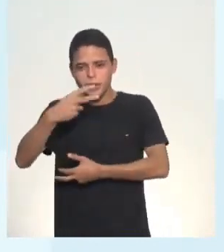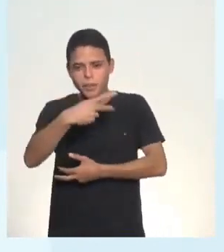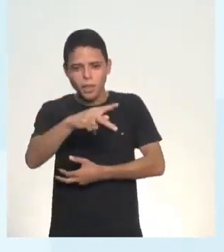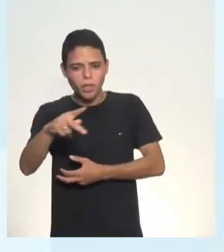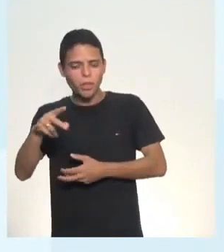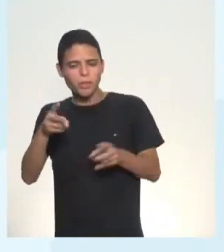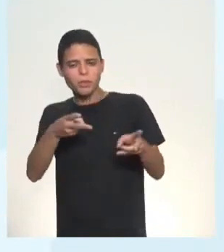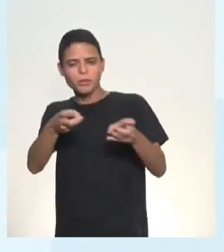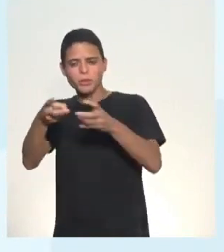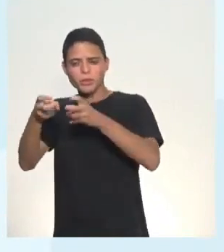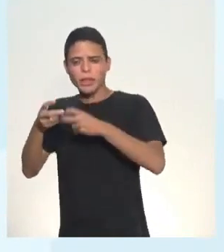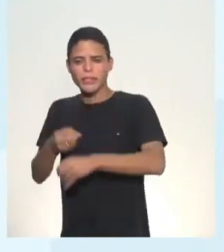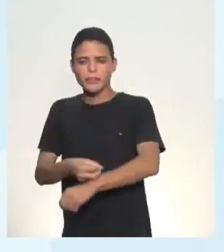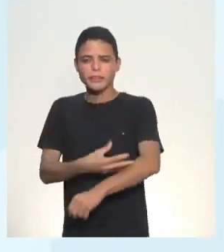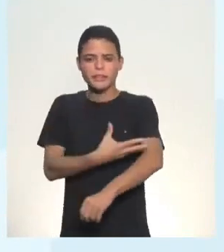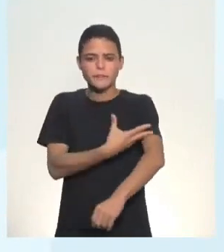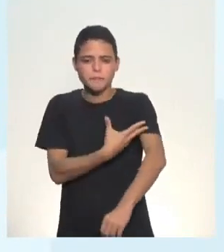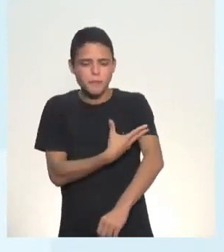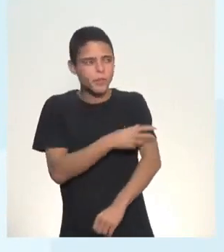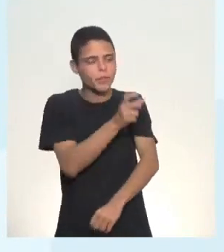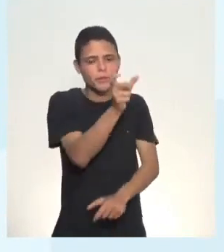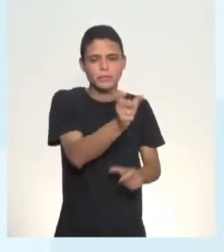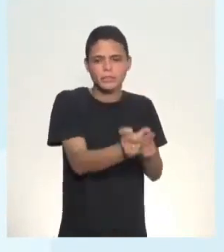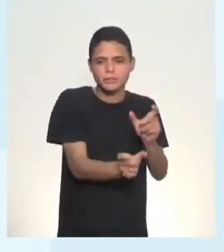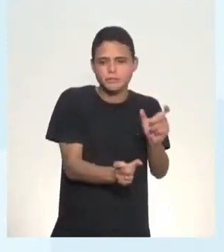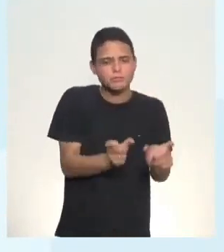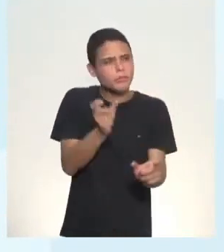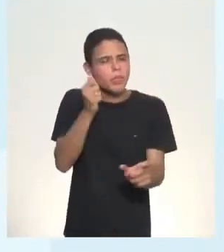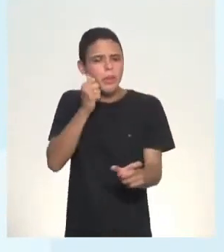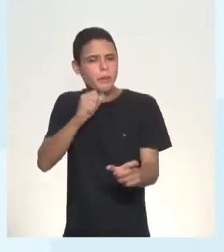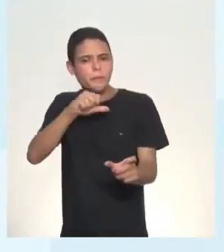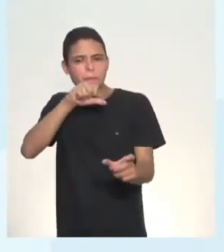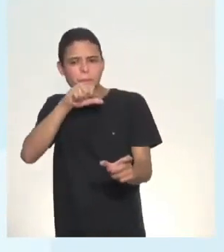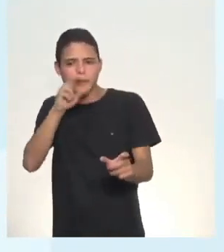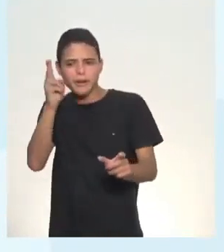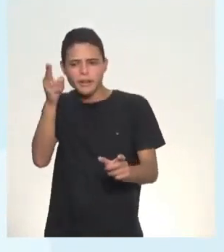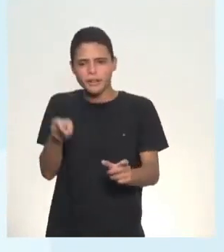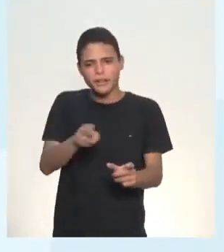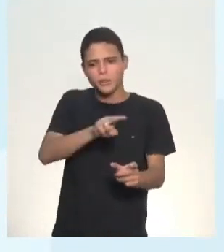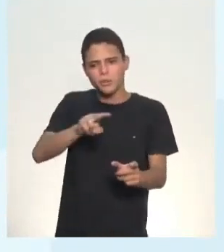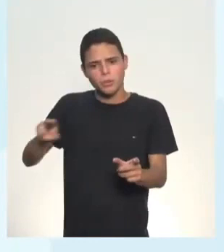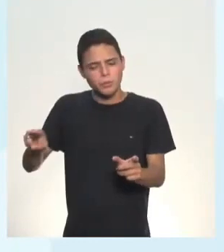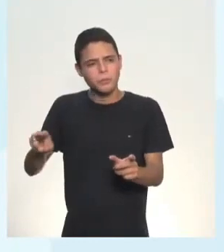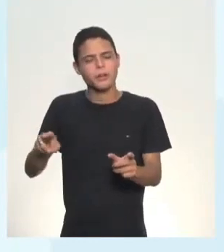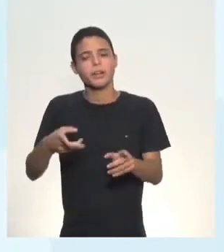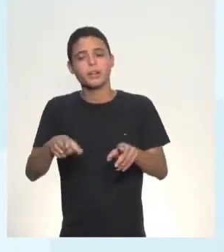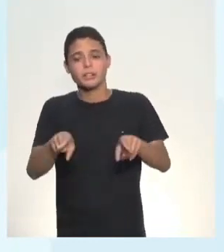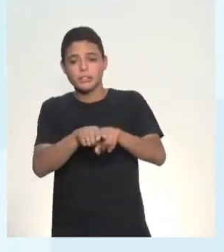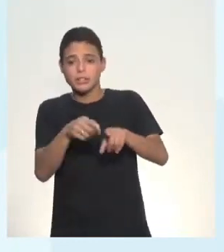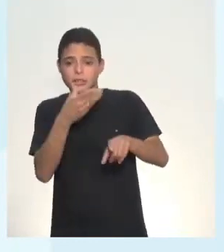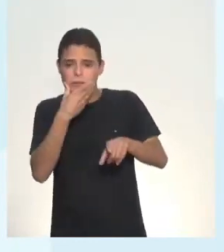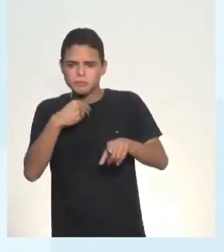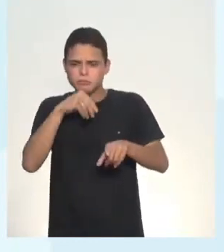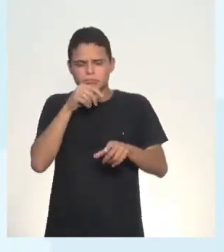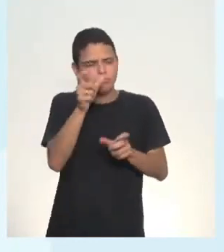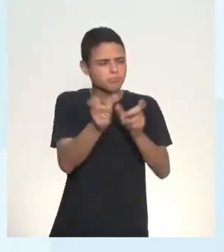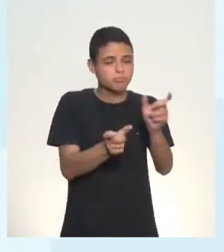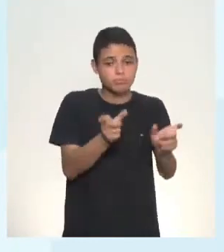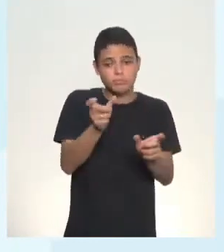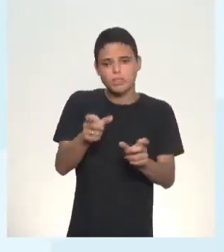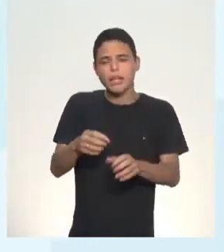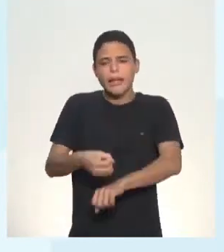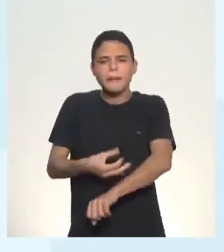de emoções, não só da criança, do padre, da mãe, do pai. Quais as emoções que vocês perceberam?